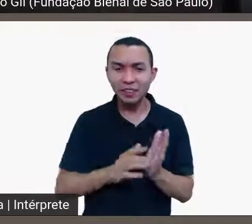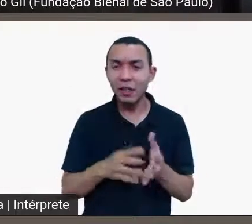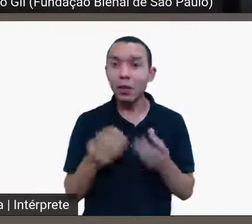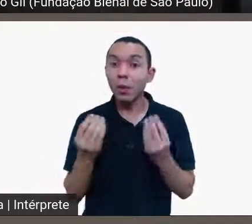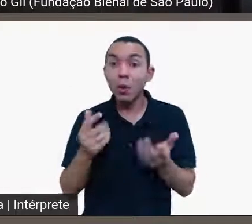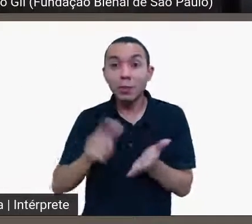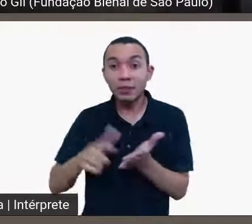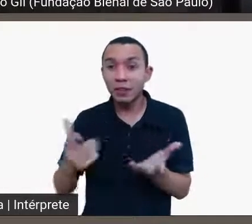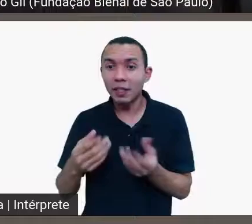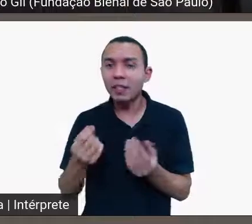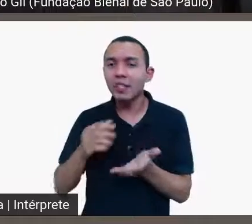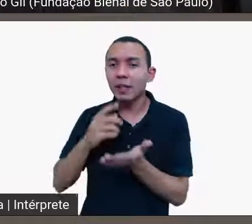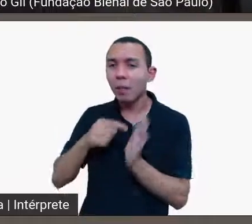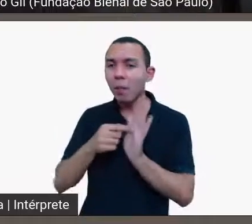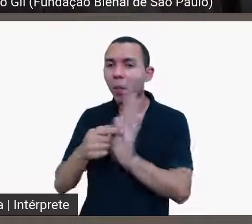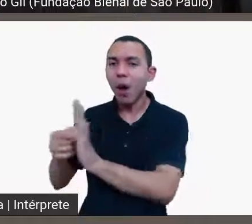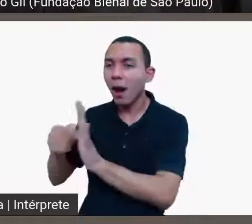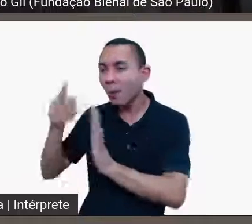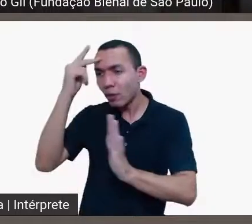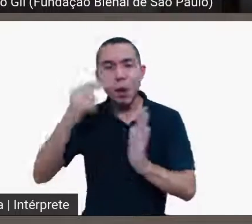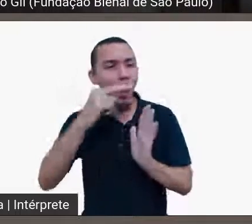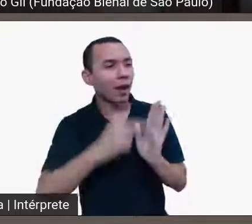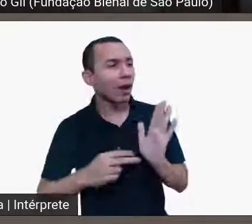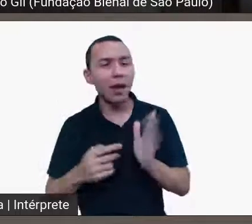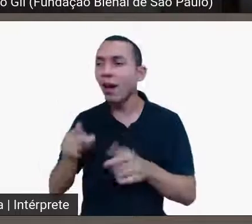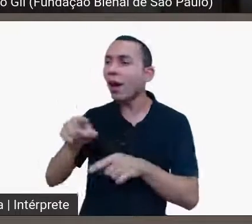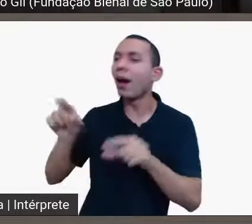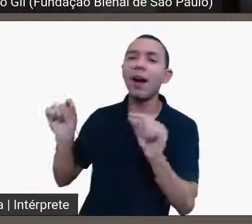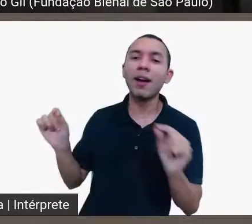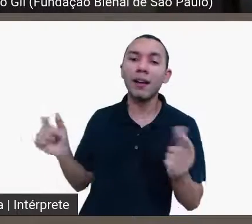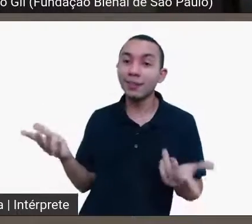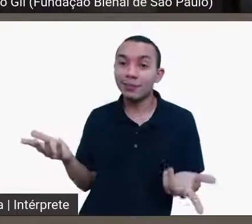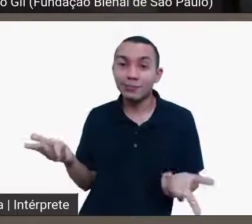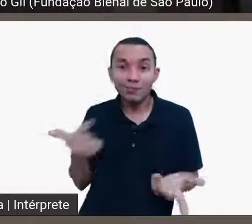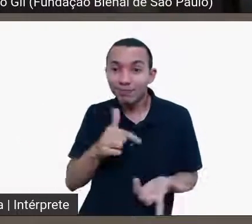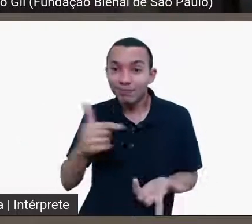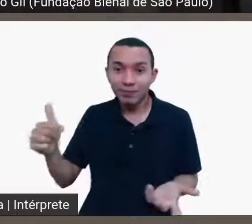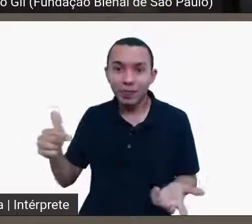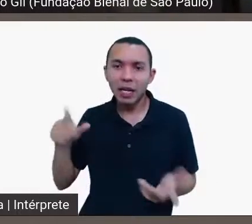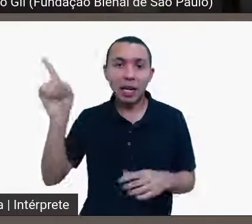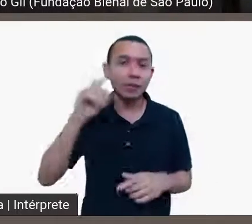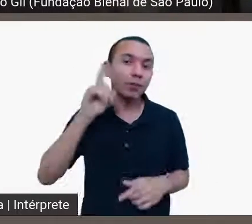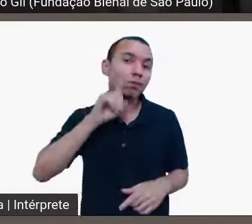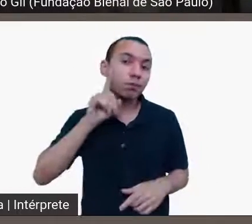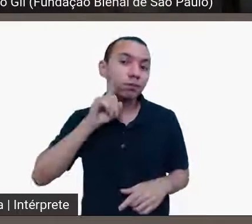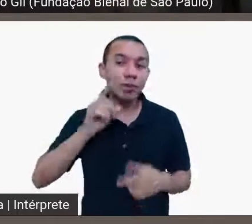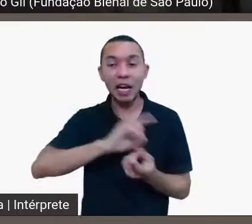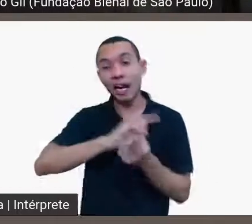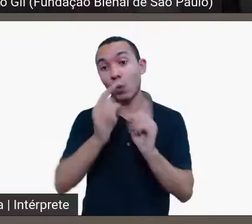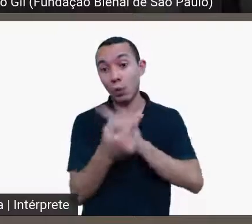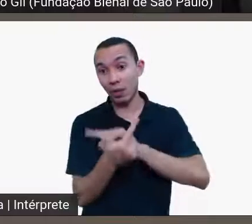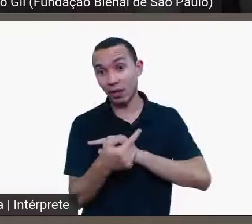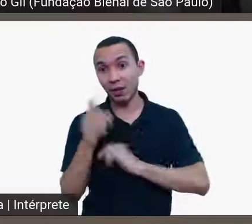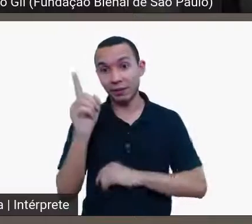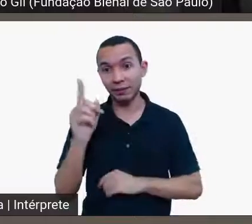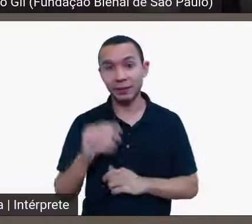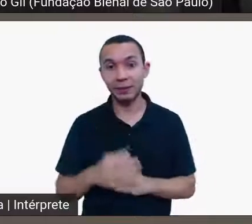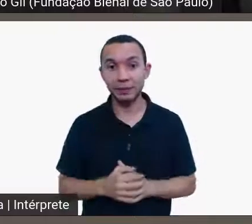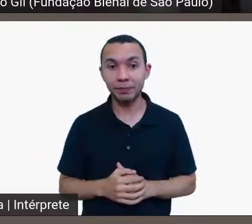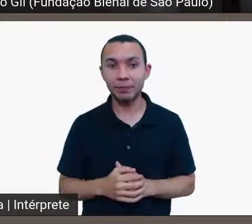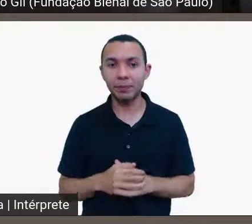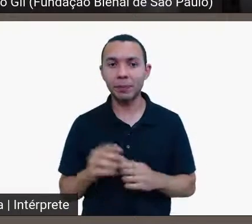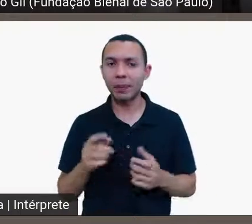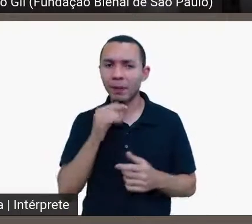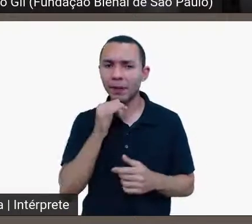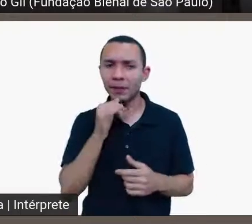entendeu? Bem, só para saber, a mesma situação nos Estados Unidos é completamente contrária. Você pega os...